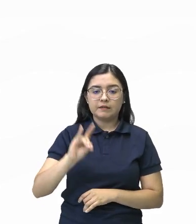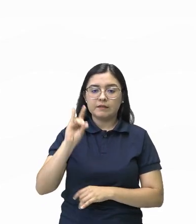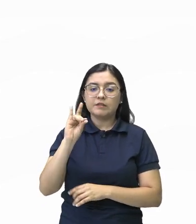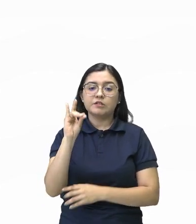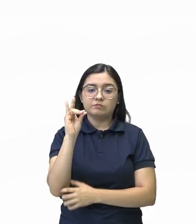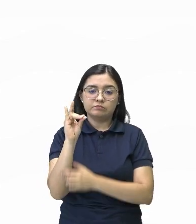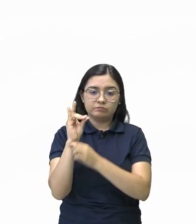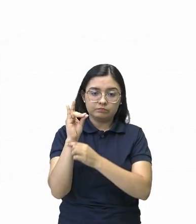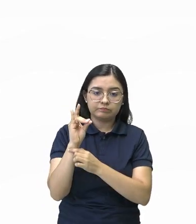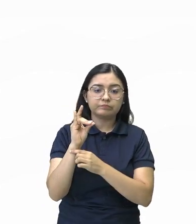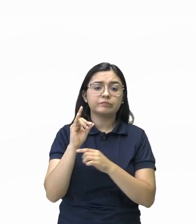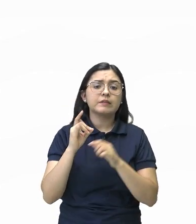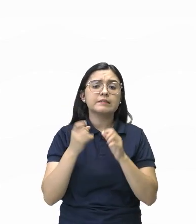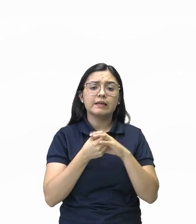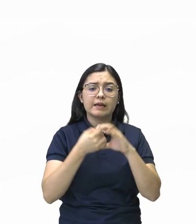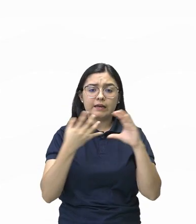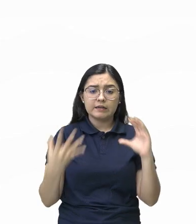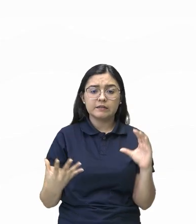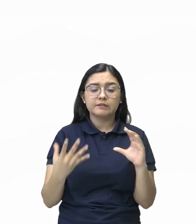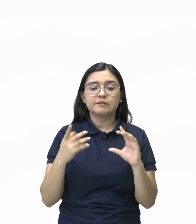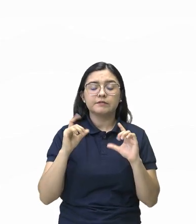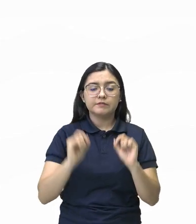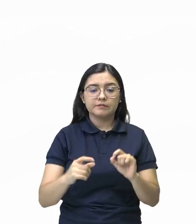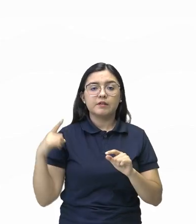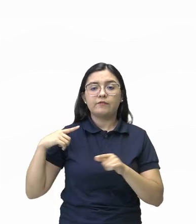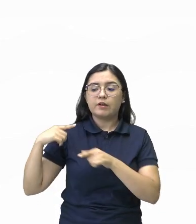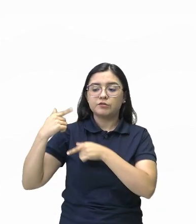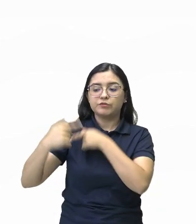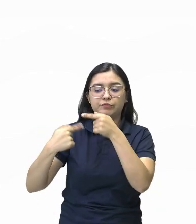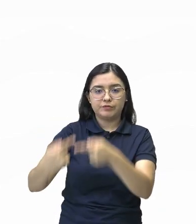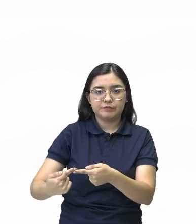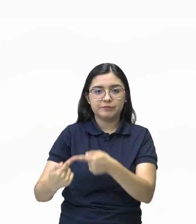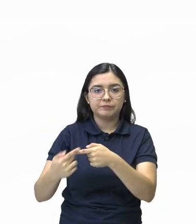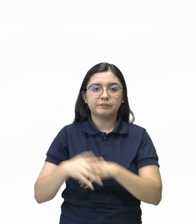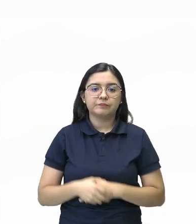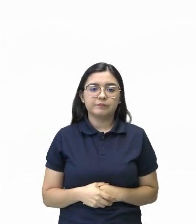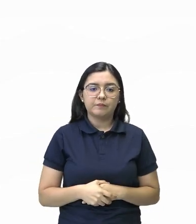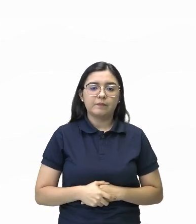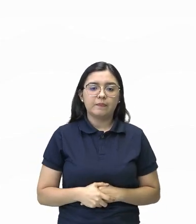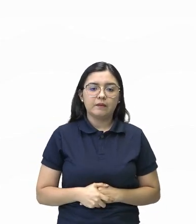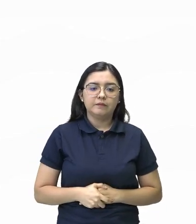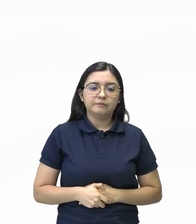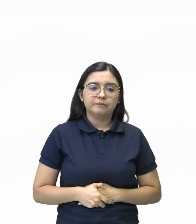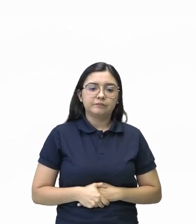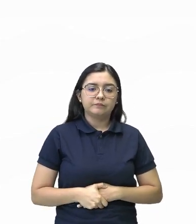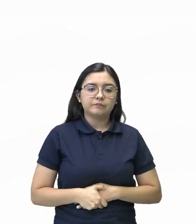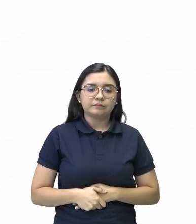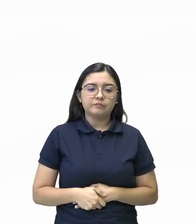pescoço, e essa característica vai ser passada para os seus filhos, né? Eles vão herdar.